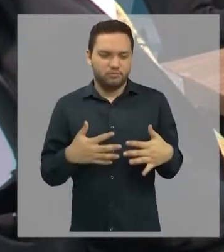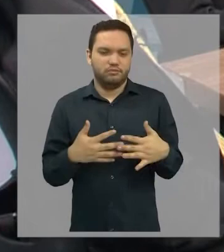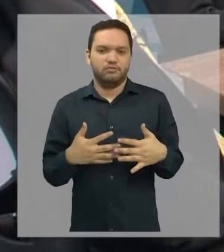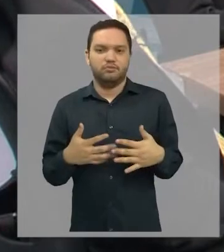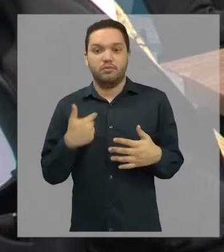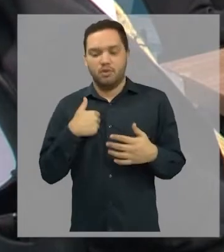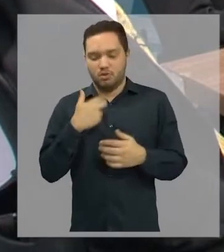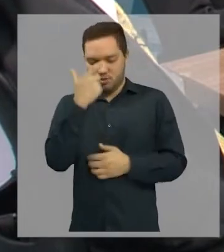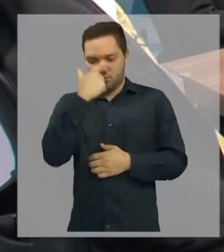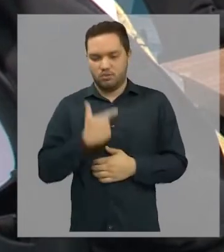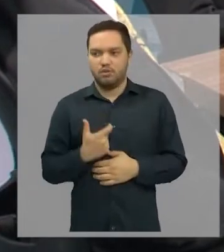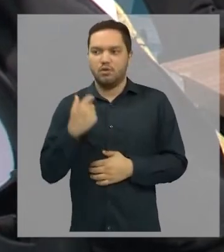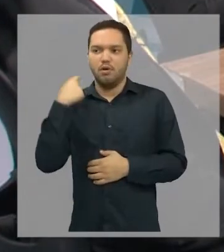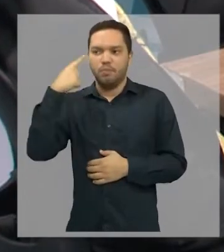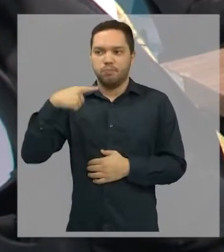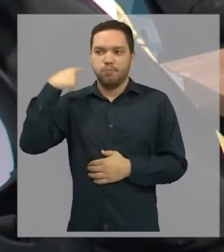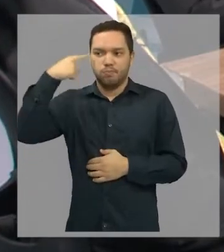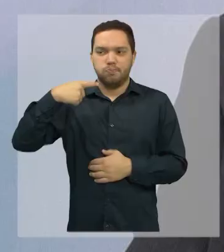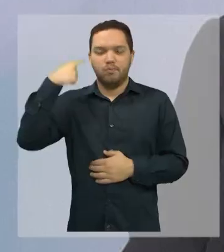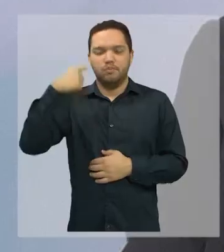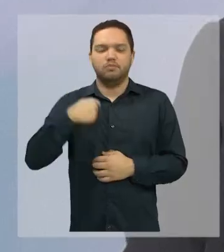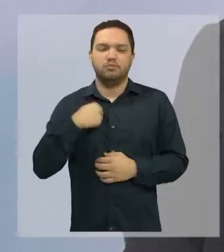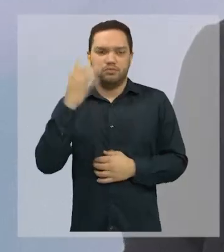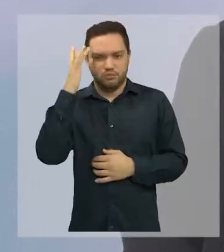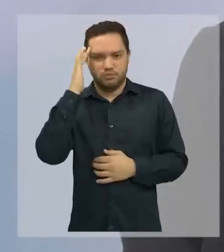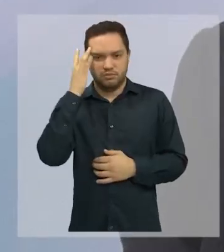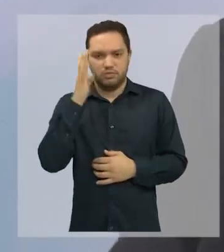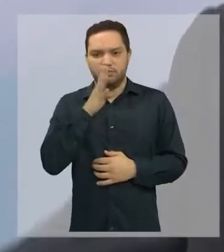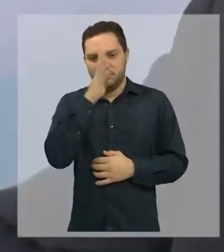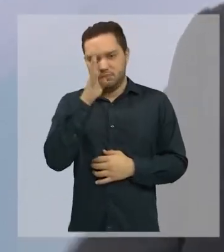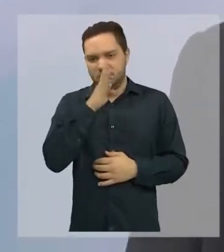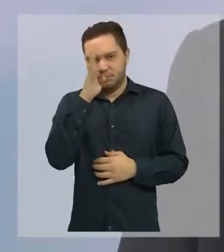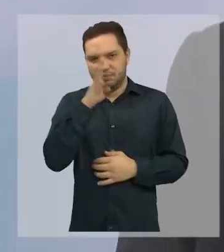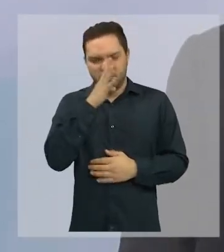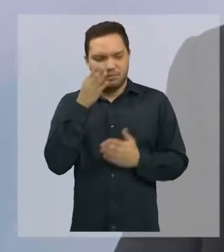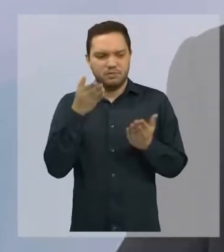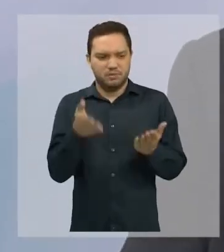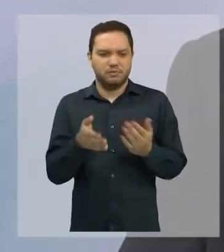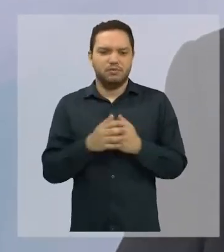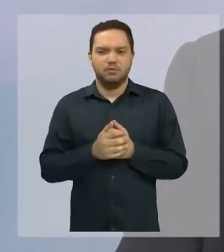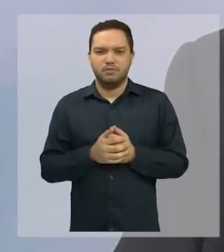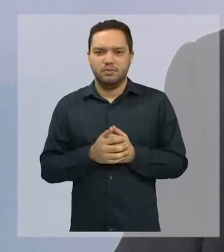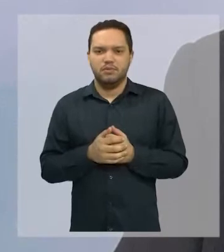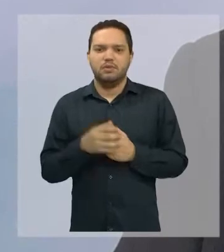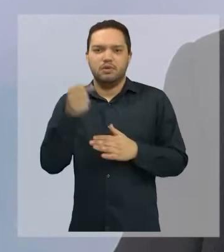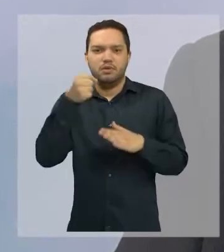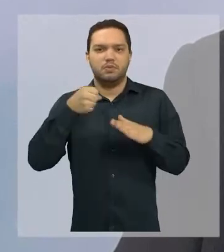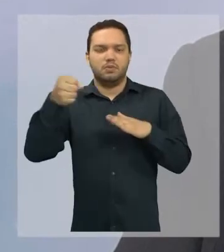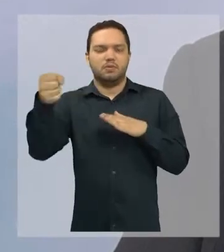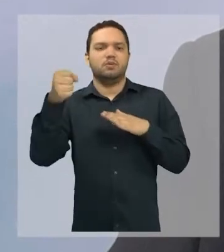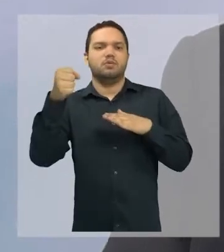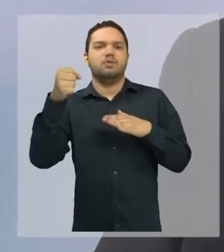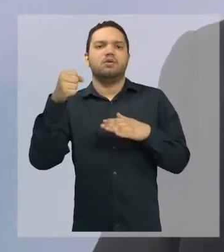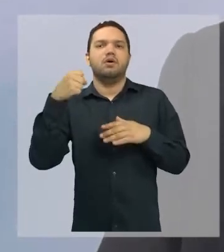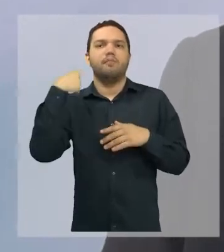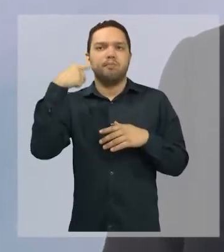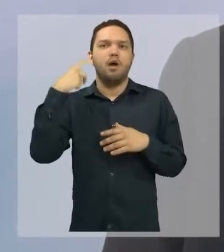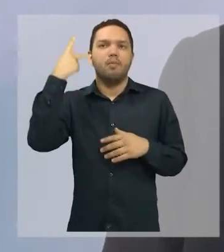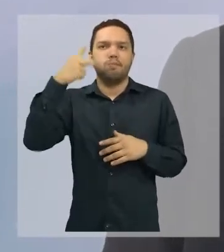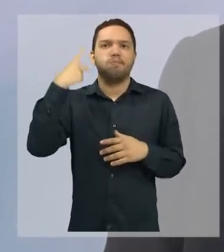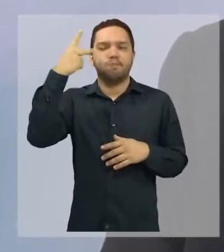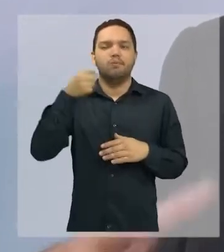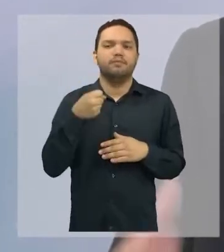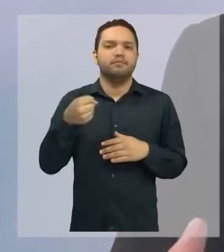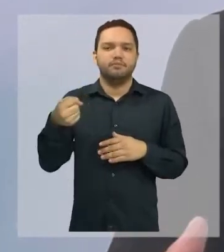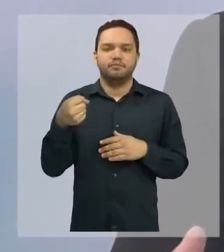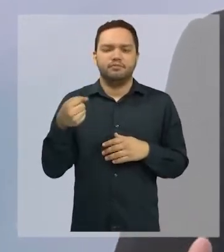sou advogado. E eu acho um absurdo o quinto constitucional. Eu acho um absurdo você colocar no tribunal um advogado e um promotor. Porque